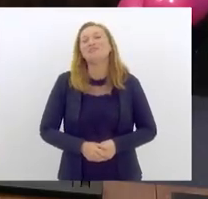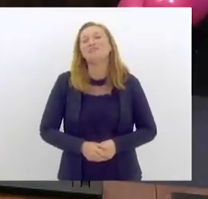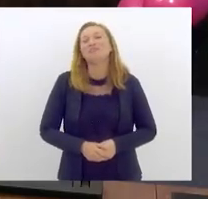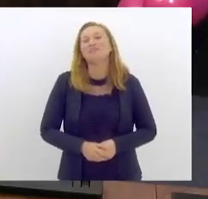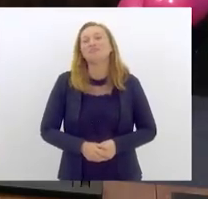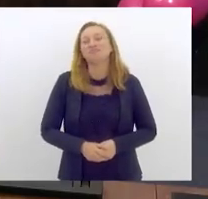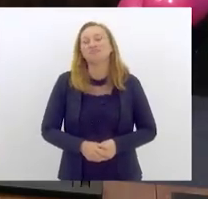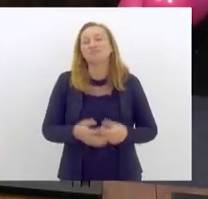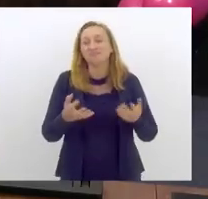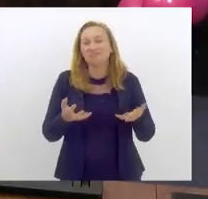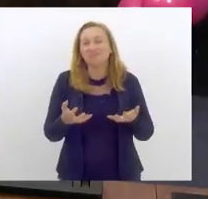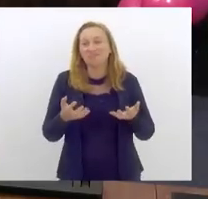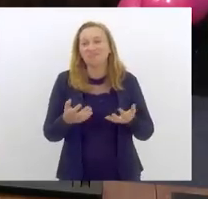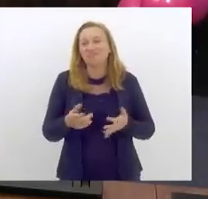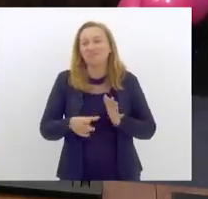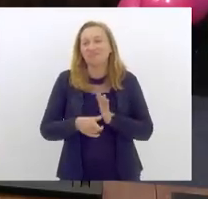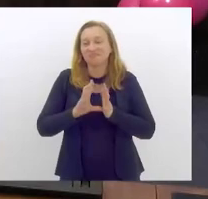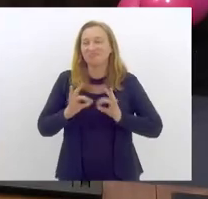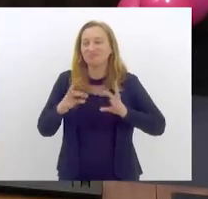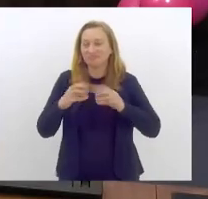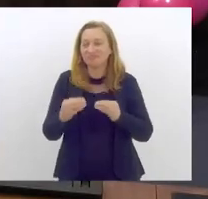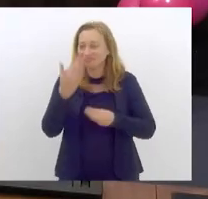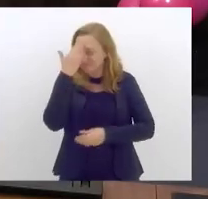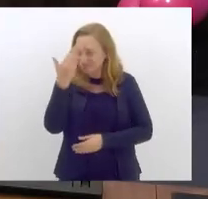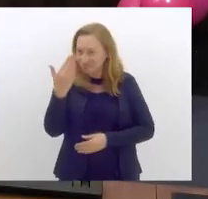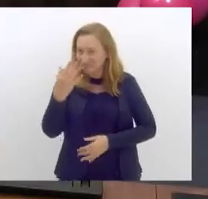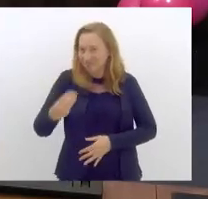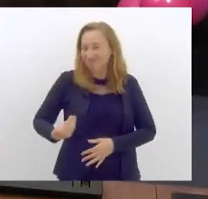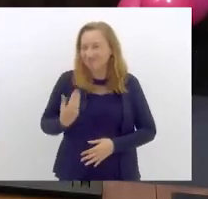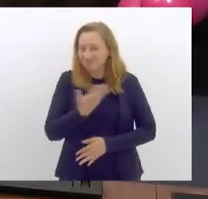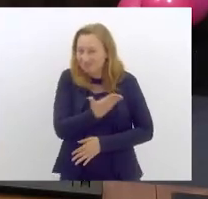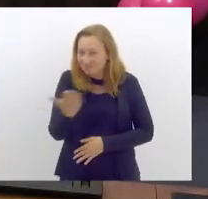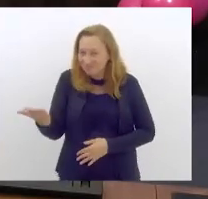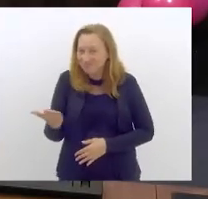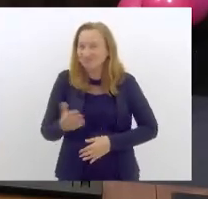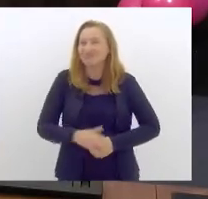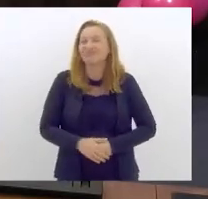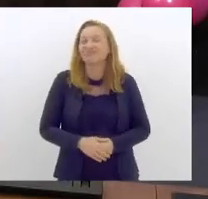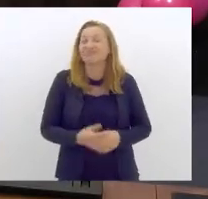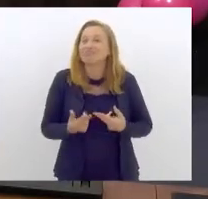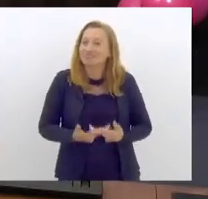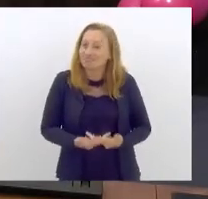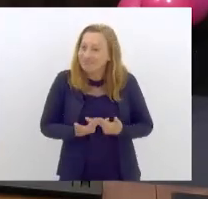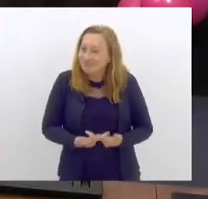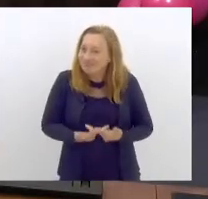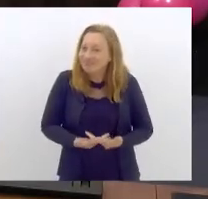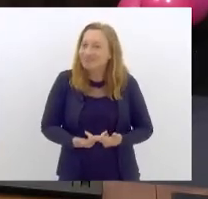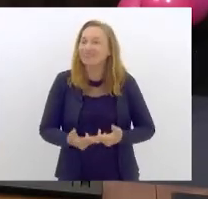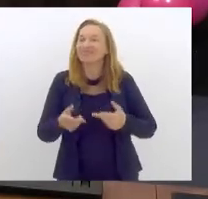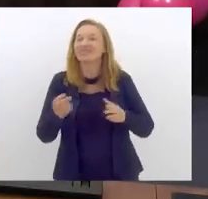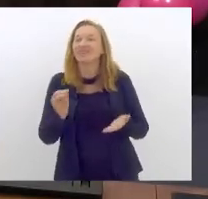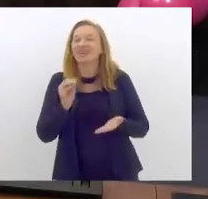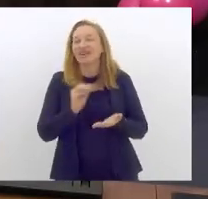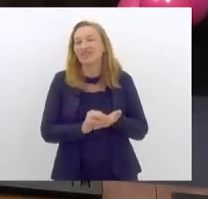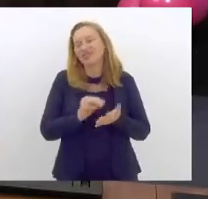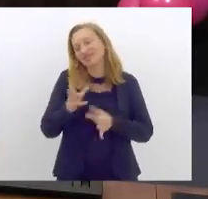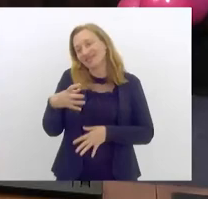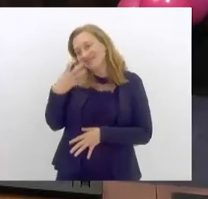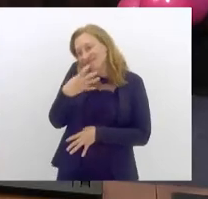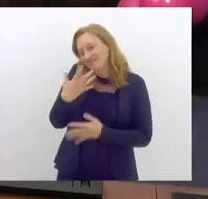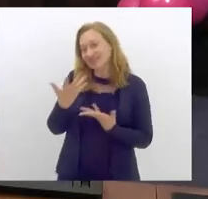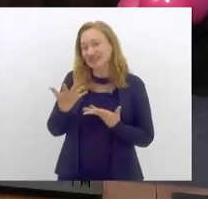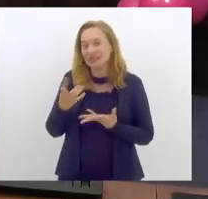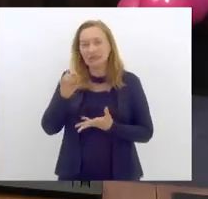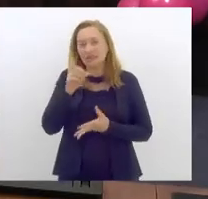quero só antes de mais nada agradecer muito a participação aí de vocês a paciência com essa minha falta de jeito de